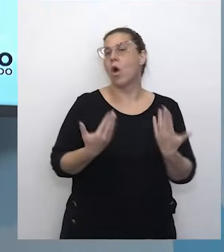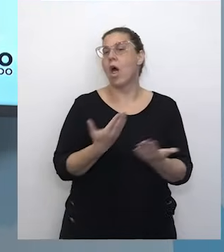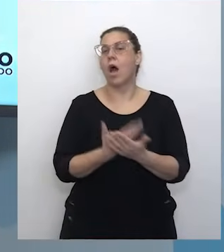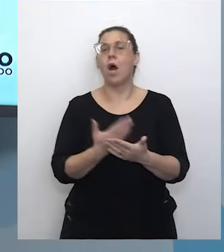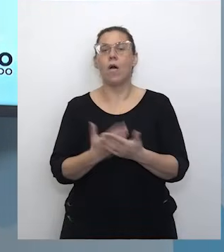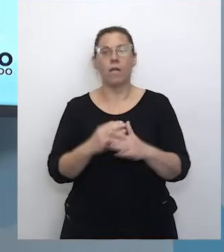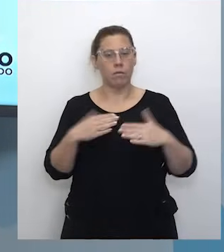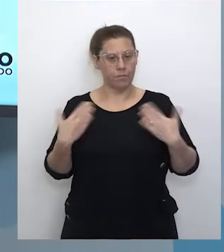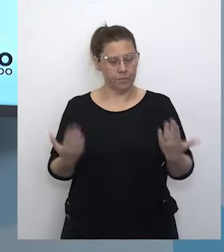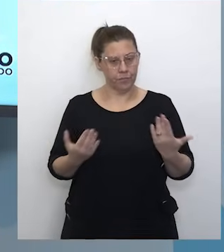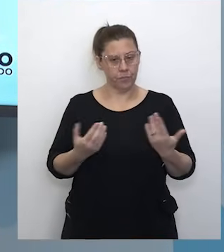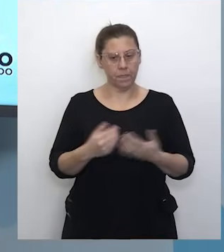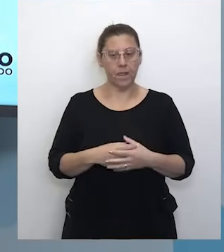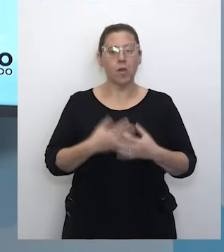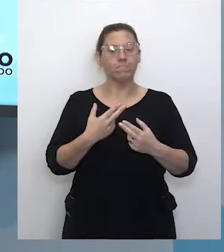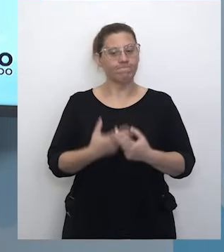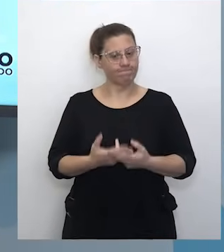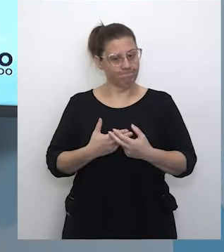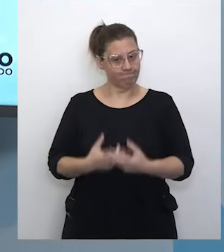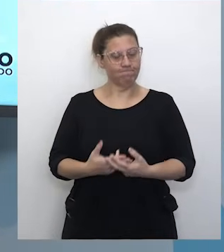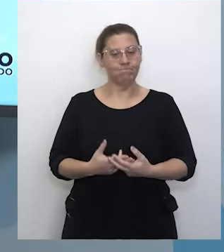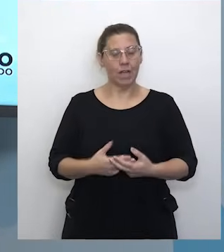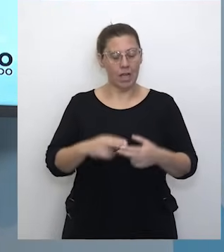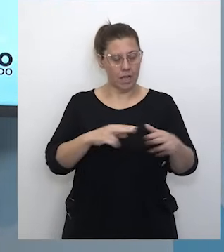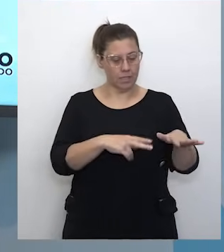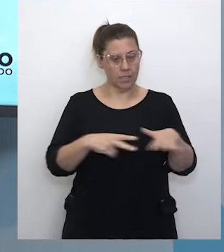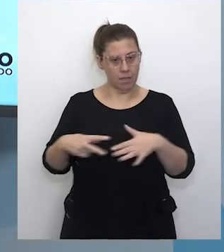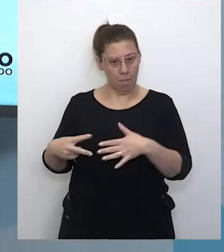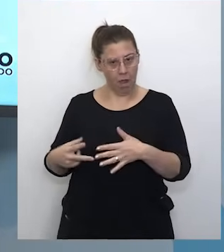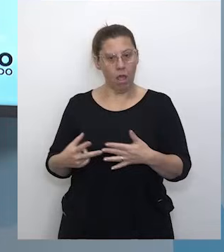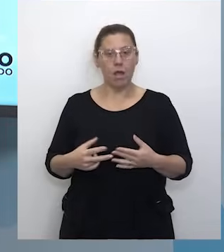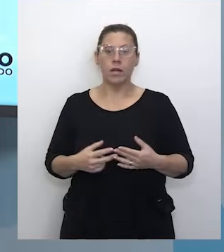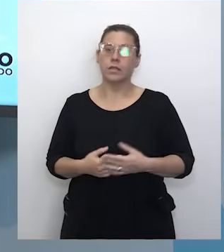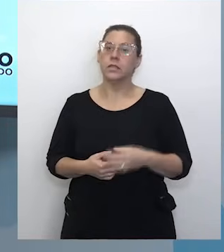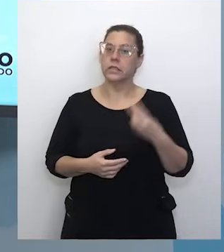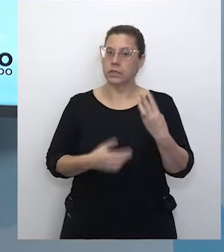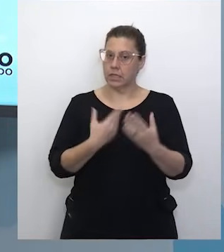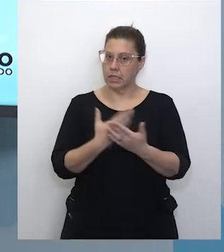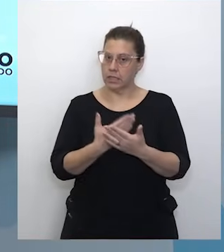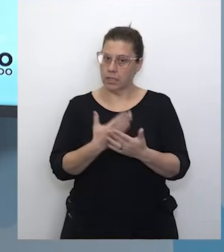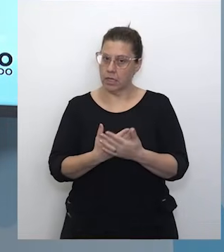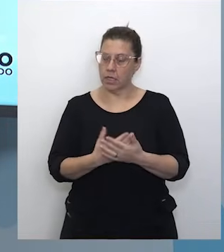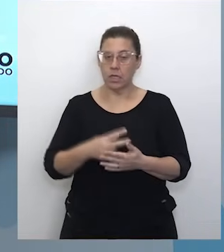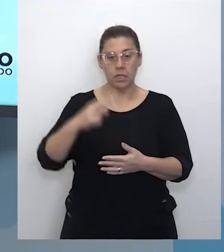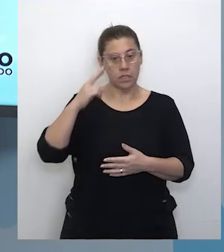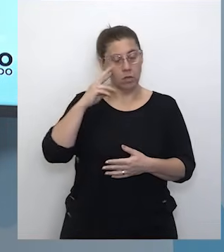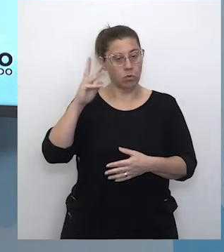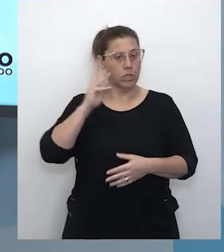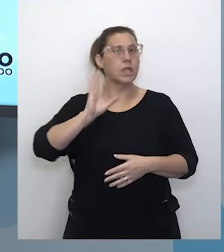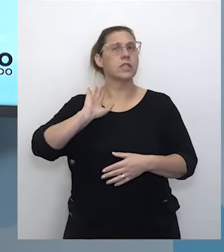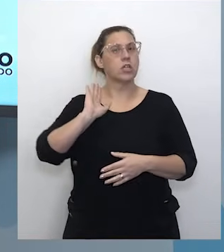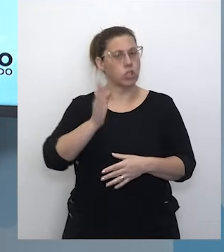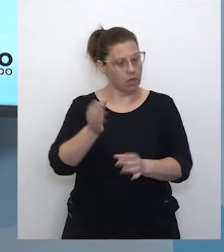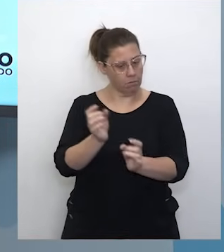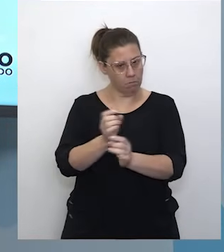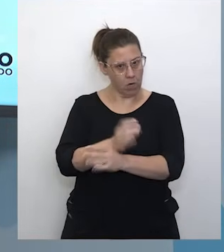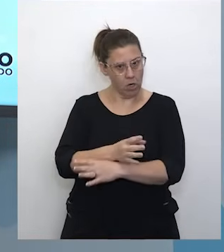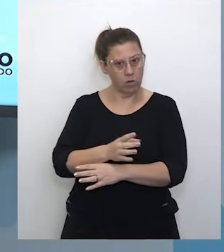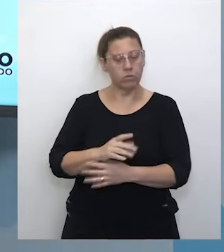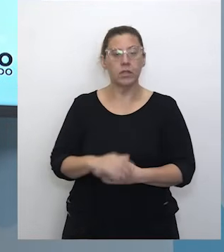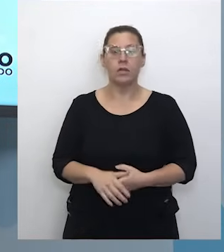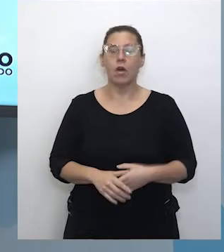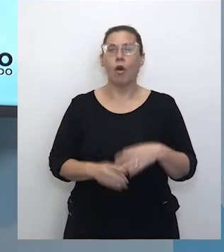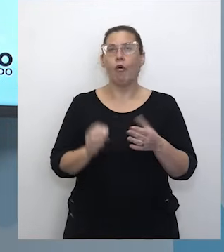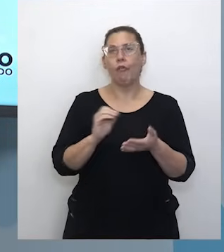dar? Então, paciência, pessoal, essa semana a gente vai fazer 3 aulas, já subimos as aulas de segunda e de terça, né, de hoje e de amanhã, falta subir a